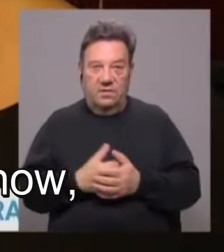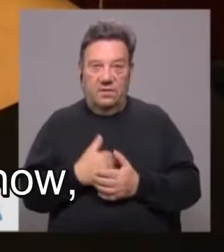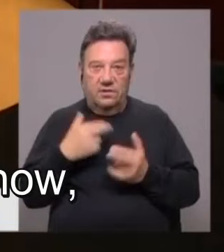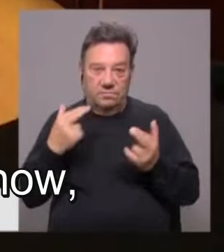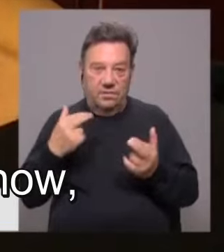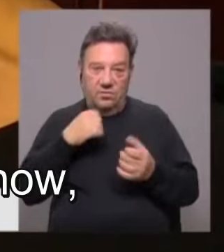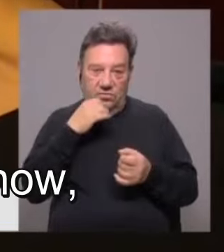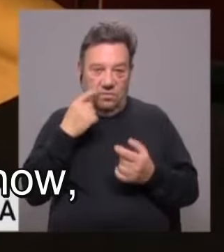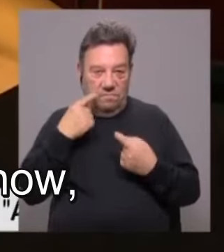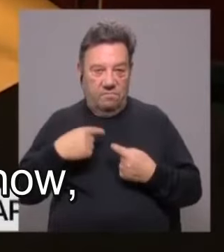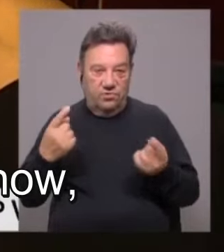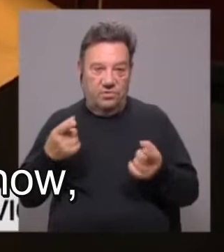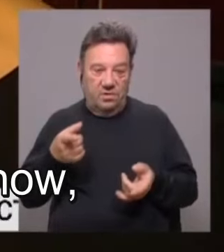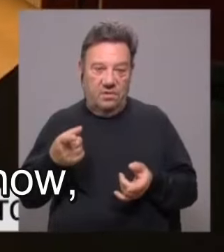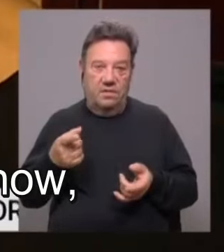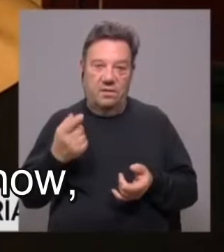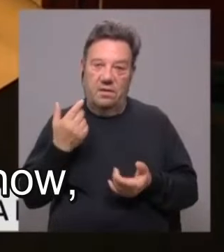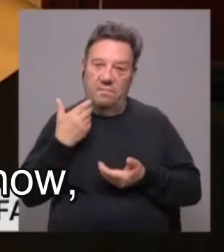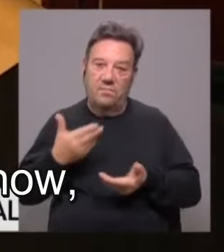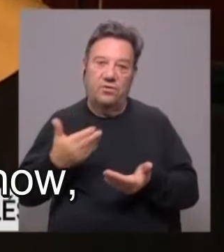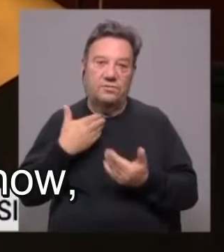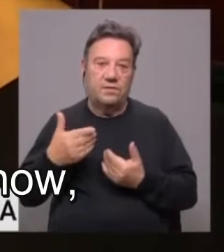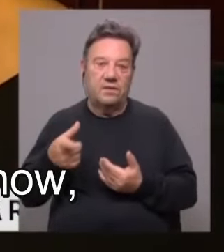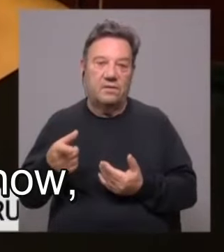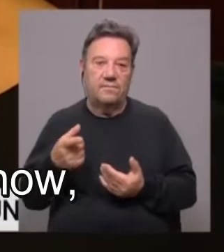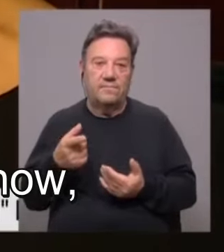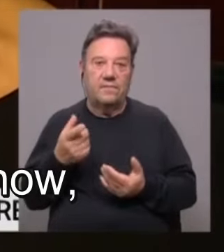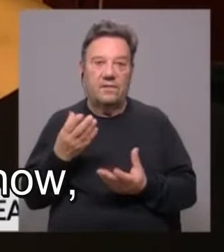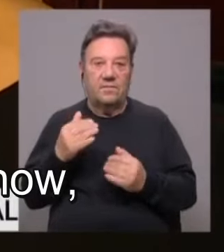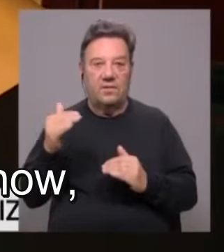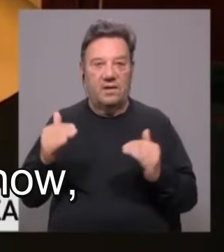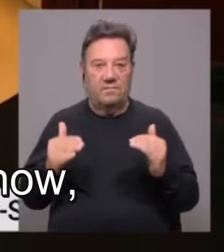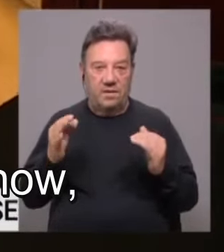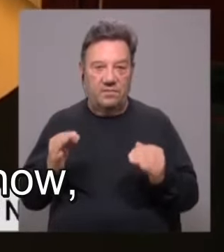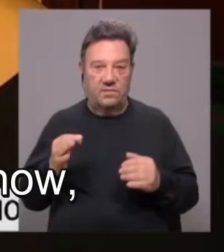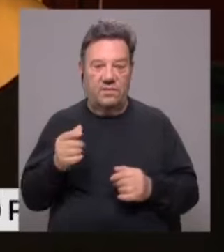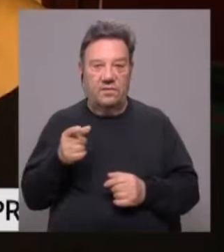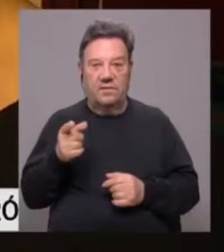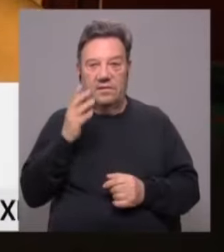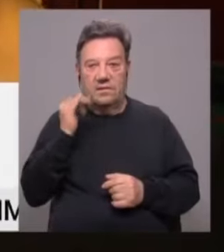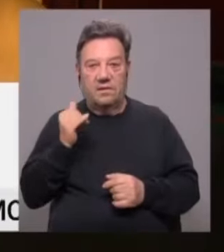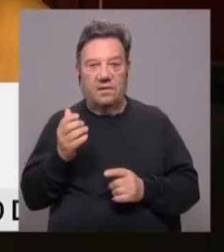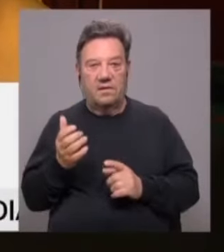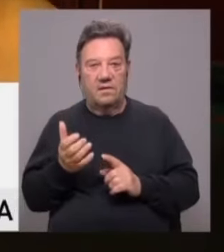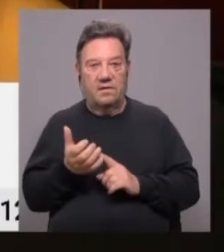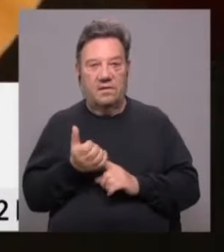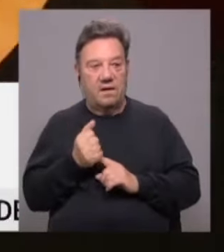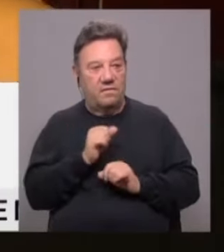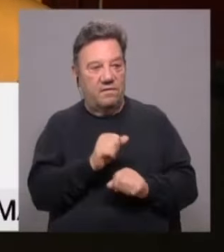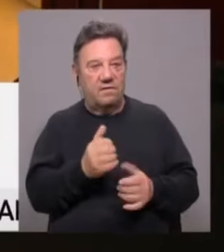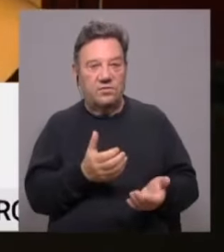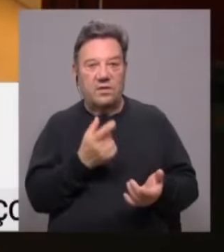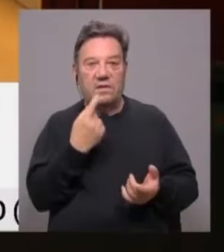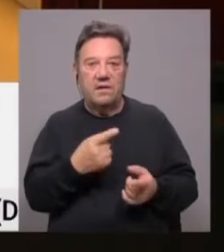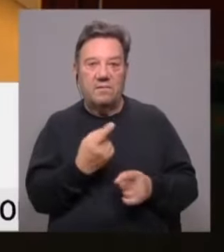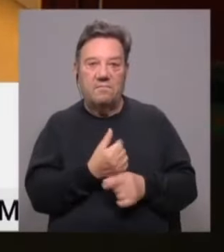que tenhamos conseguido mostrar, apresentar um espetáculo bastante equilibrado, em que tentei tirar deles o que tem